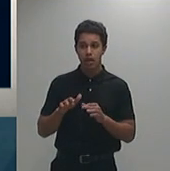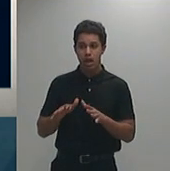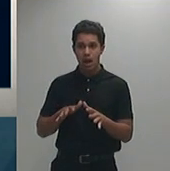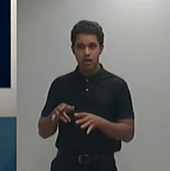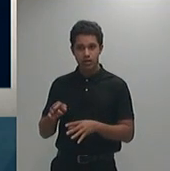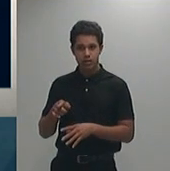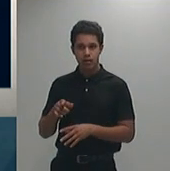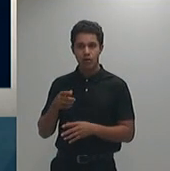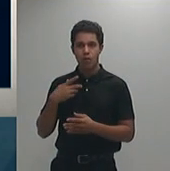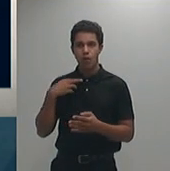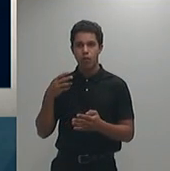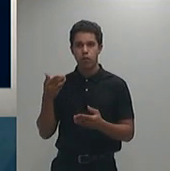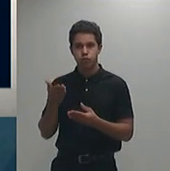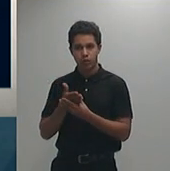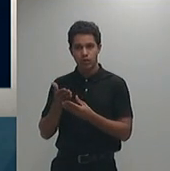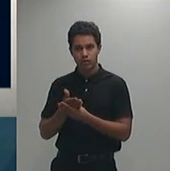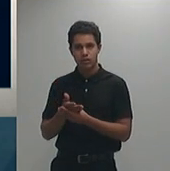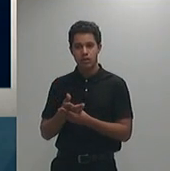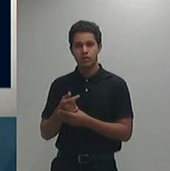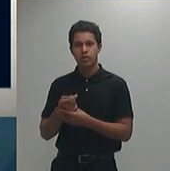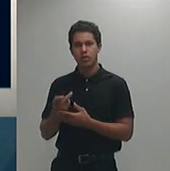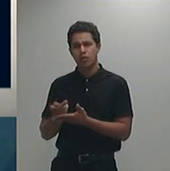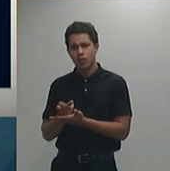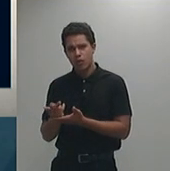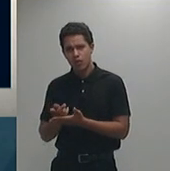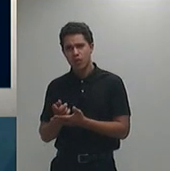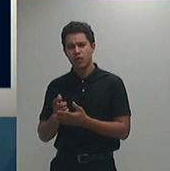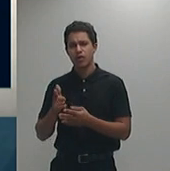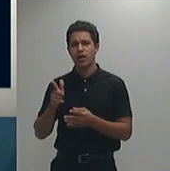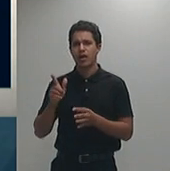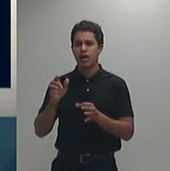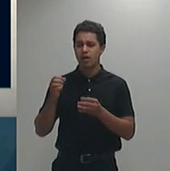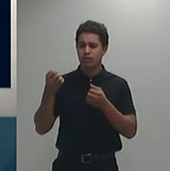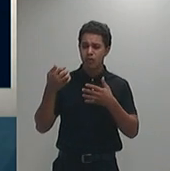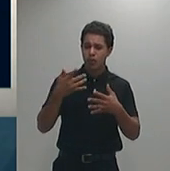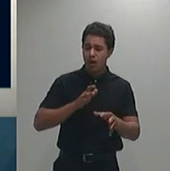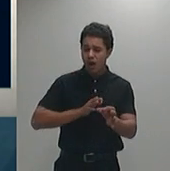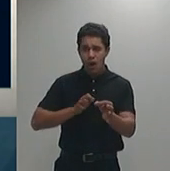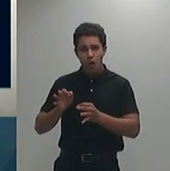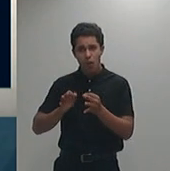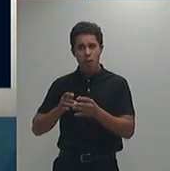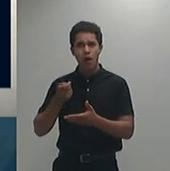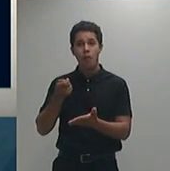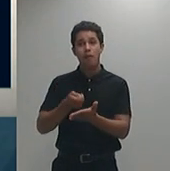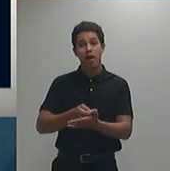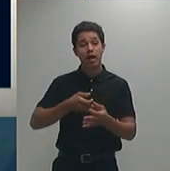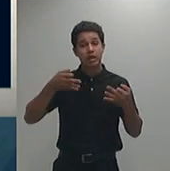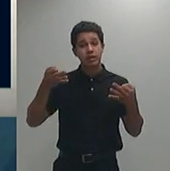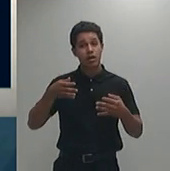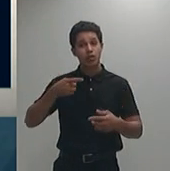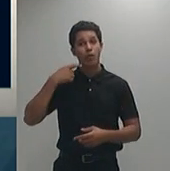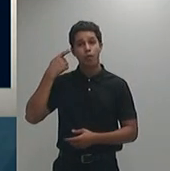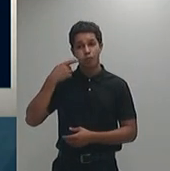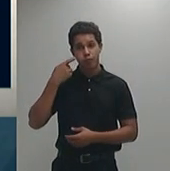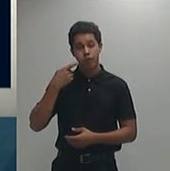rescisória busque a rescisão do Capítulo dos honorários advocatícios sucumbenciais